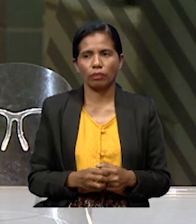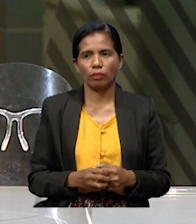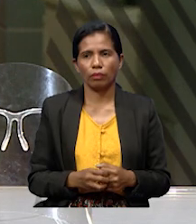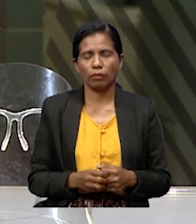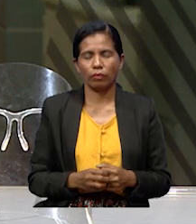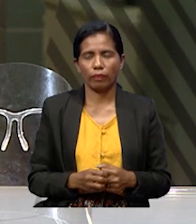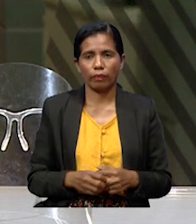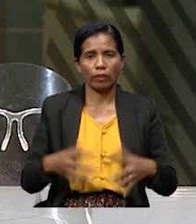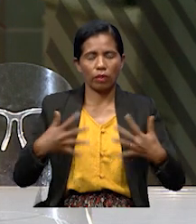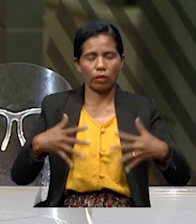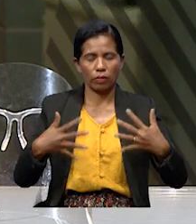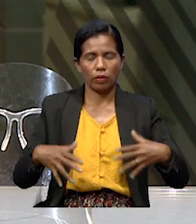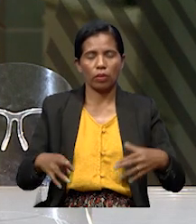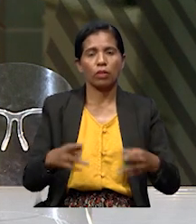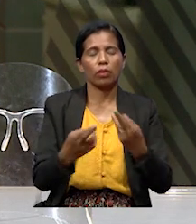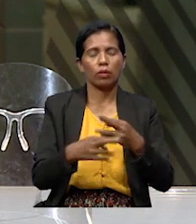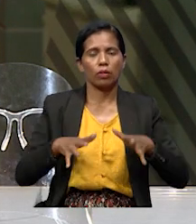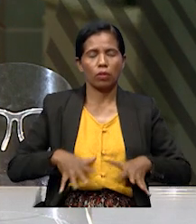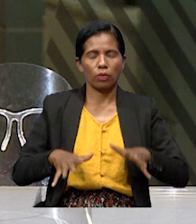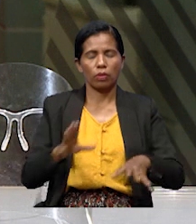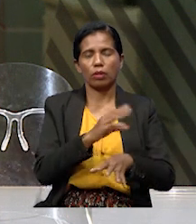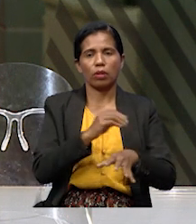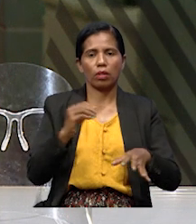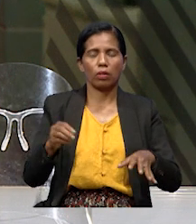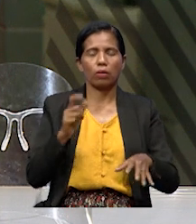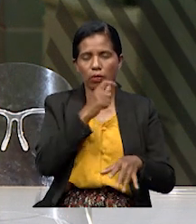Fundo Rússia-Ucrânia provoca crise em Han Mundial.